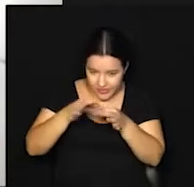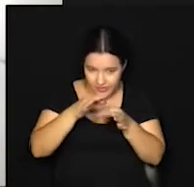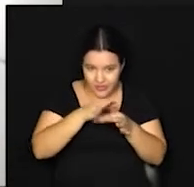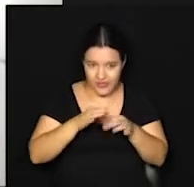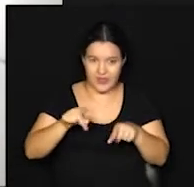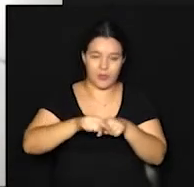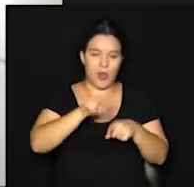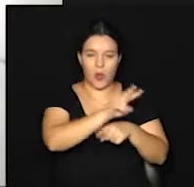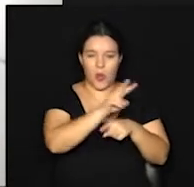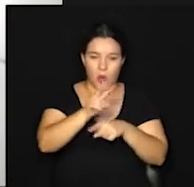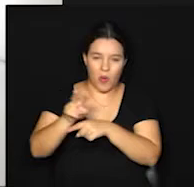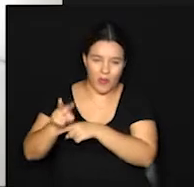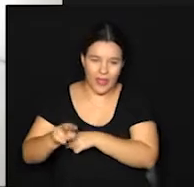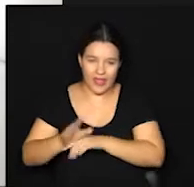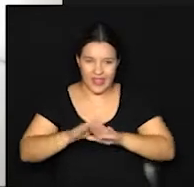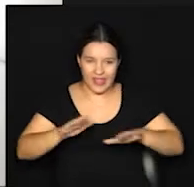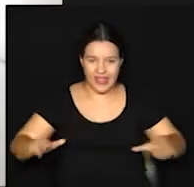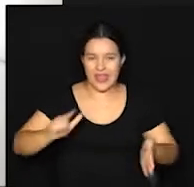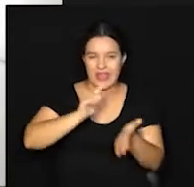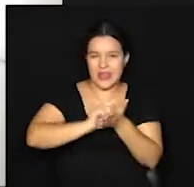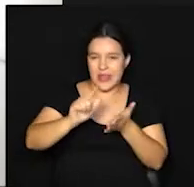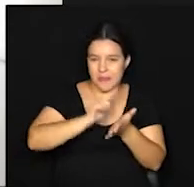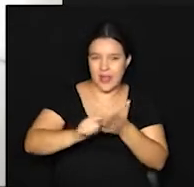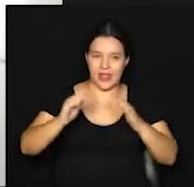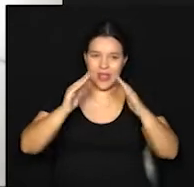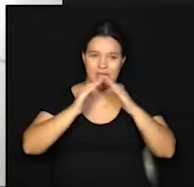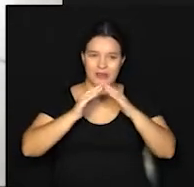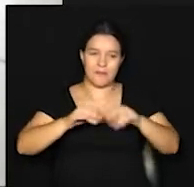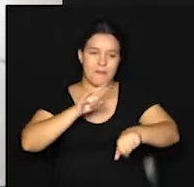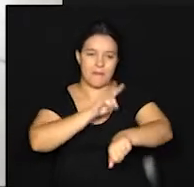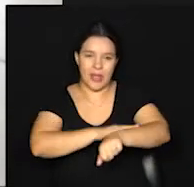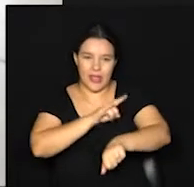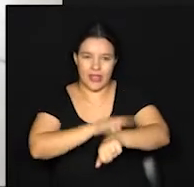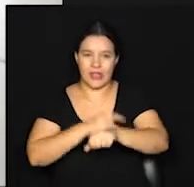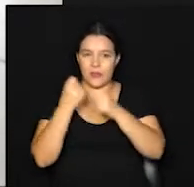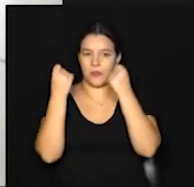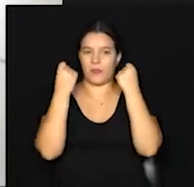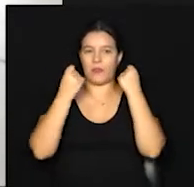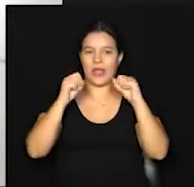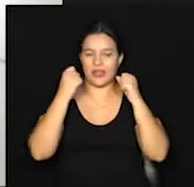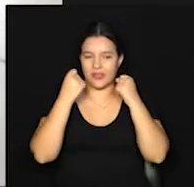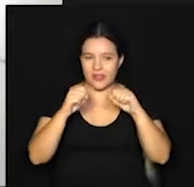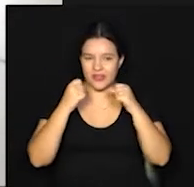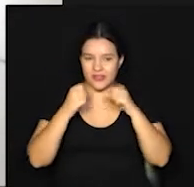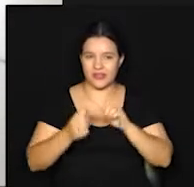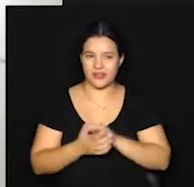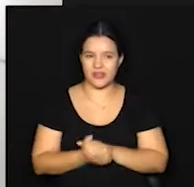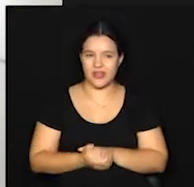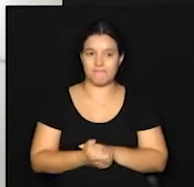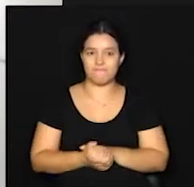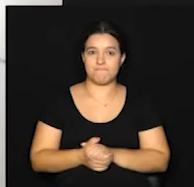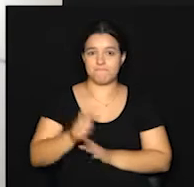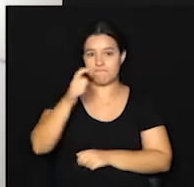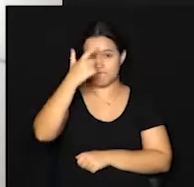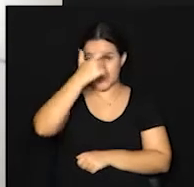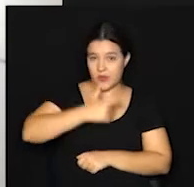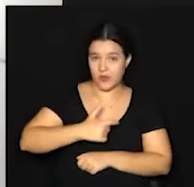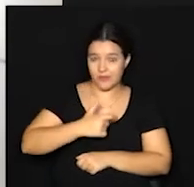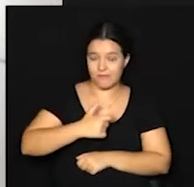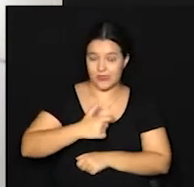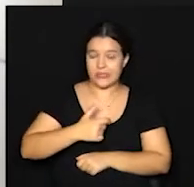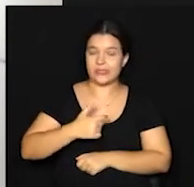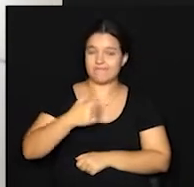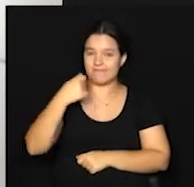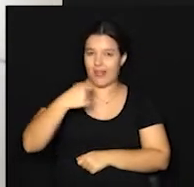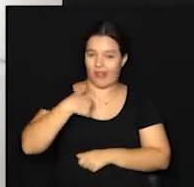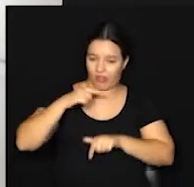cuidar de criança, limpar banheiro de academia. Então, as pessoas têm que entender que lá a gente tinha que se virar.